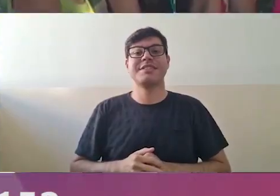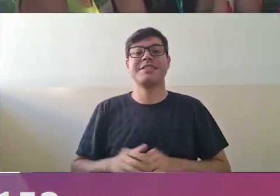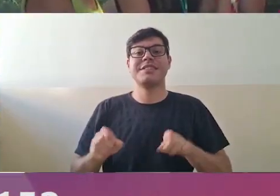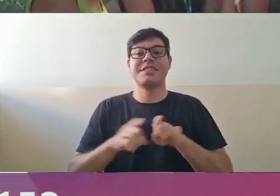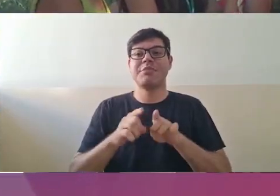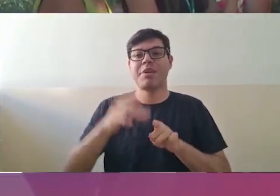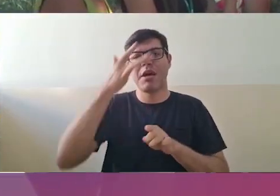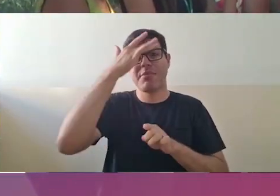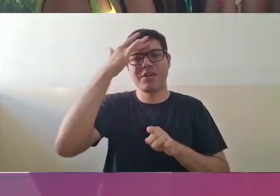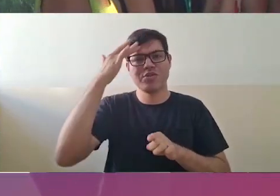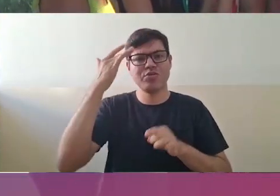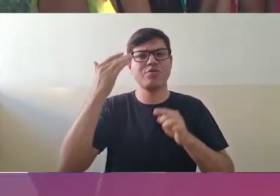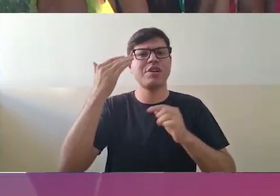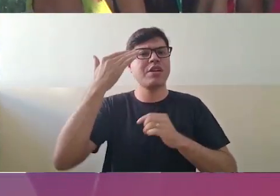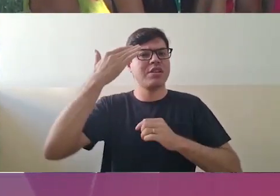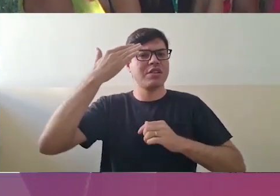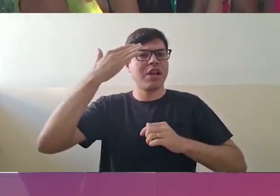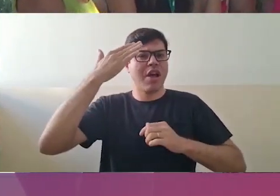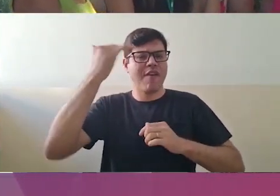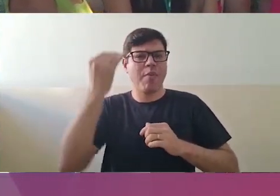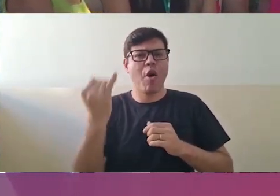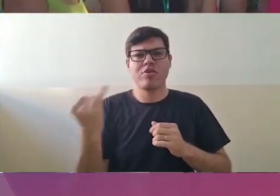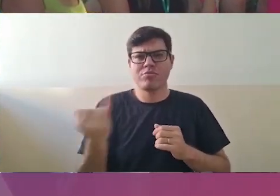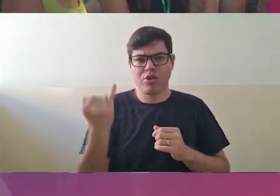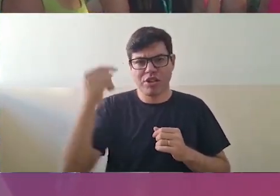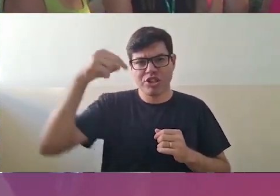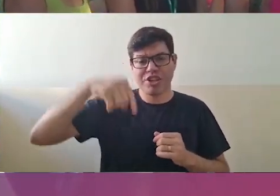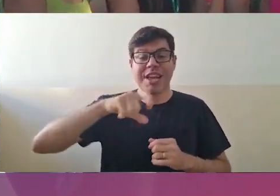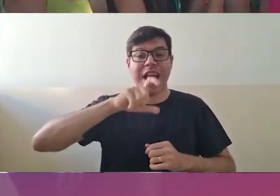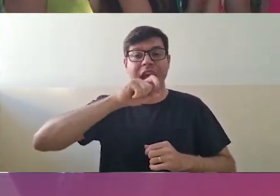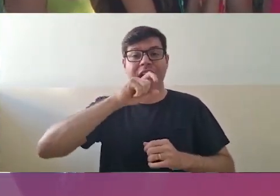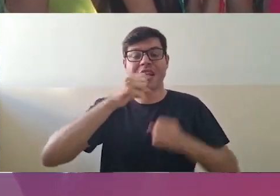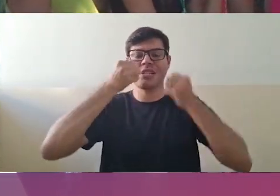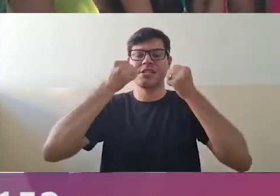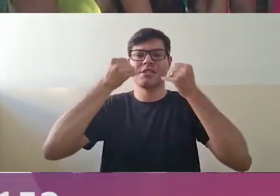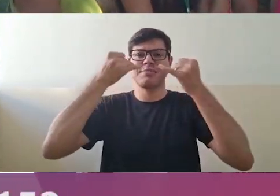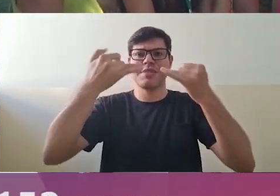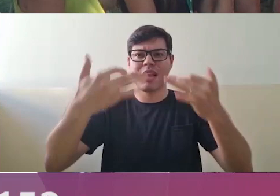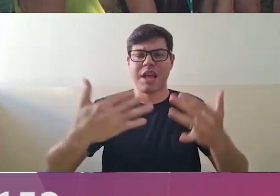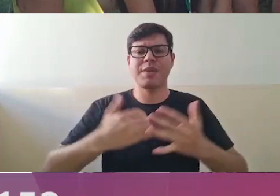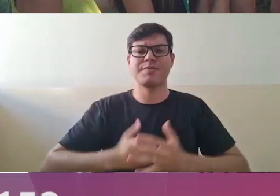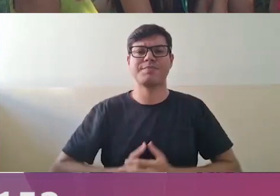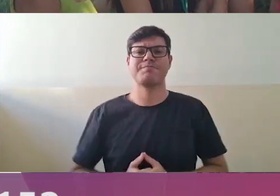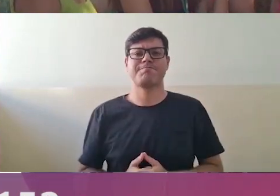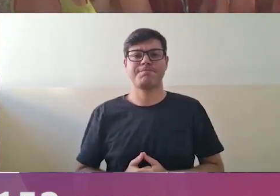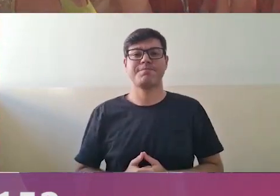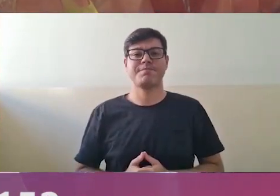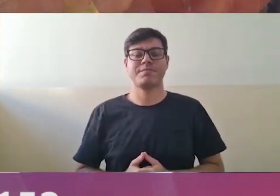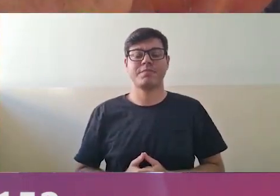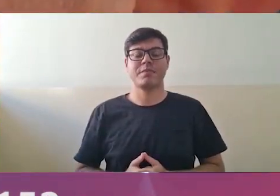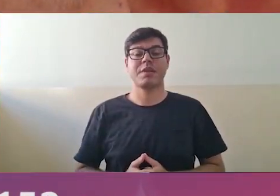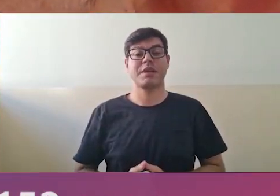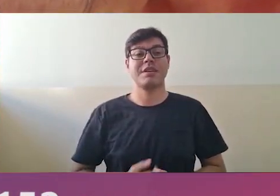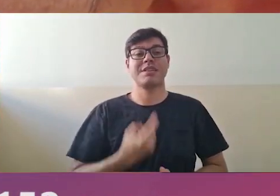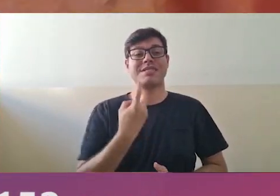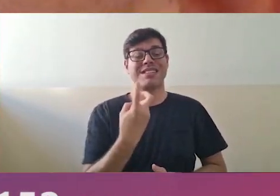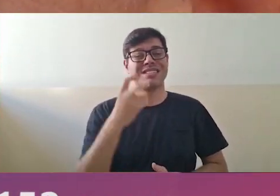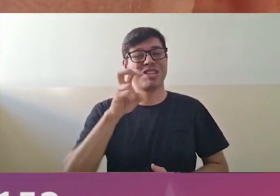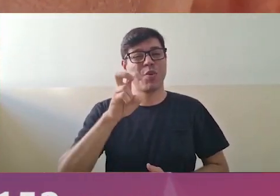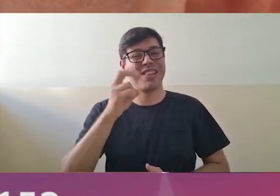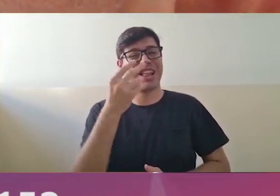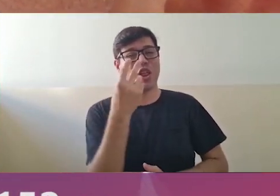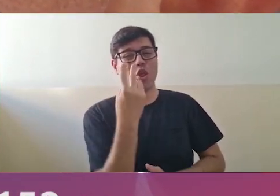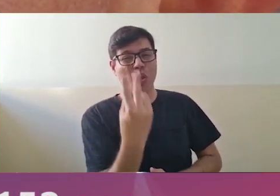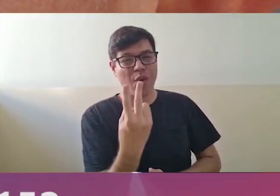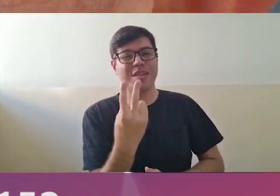emancipação. 152 anos de emancipação. Toda vez que eu participo, me emociona, porque é